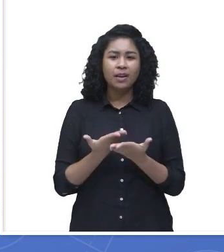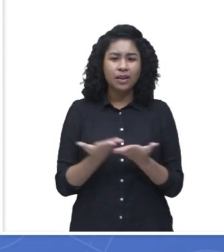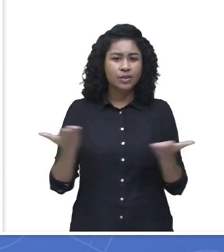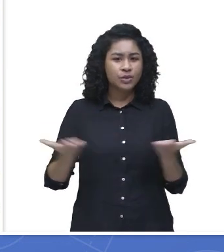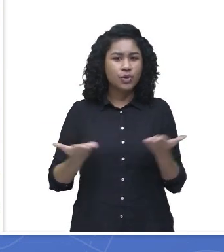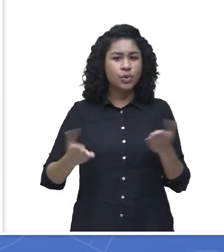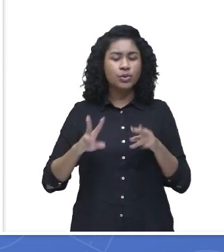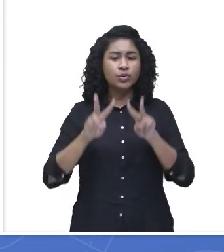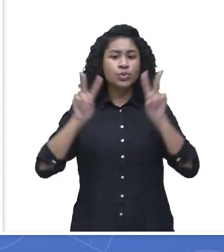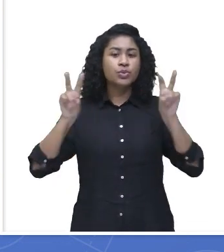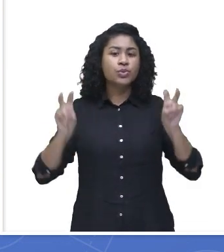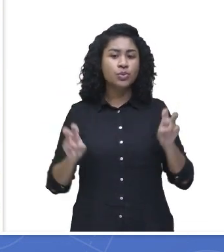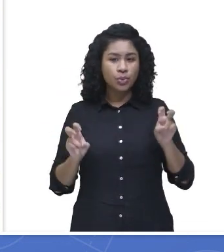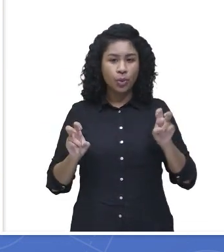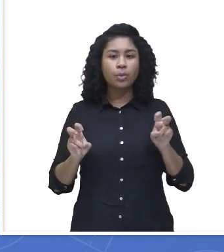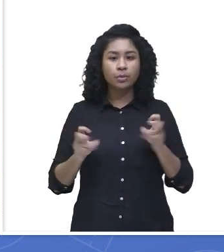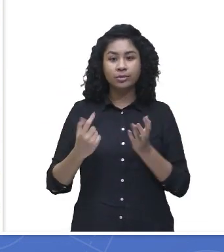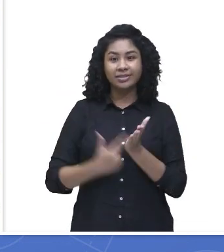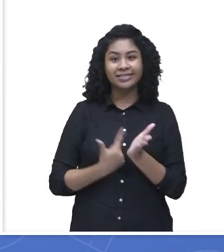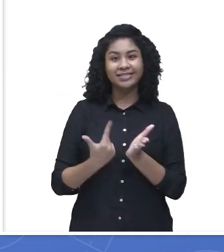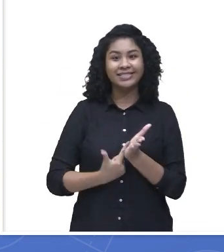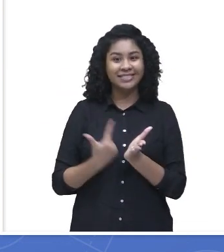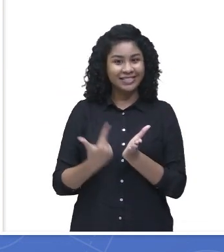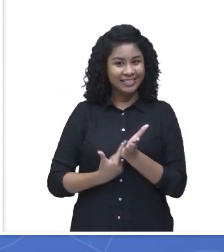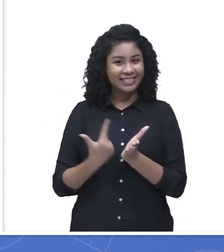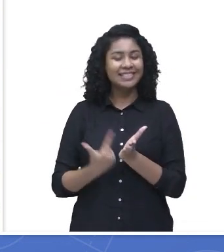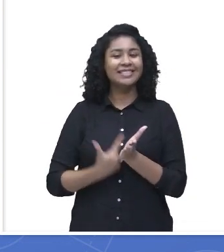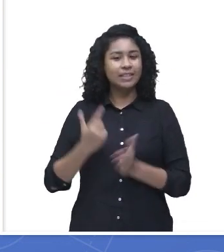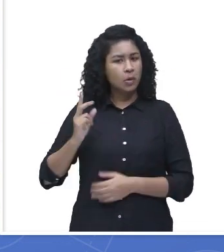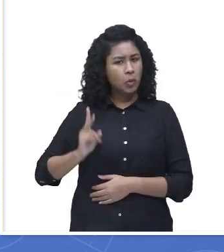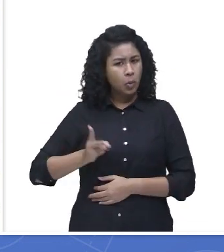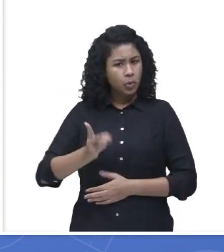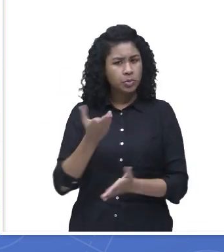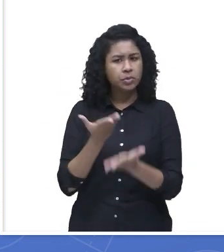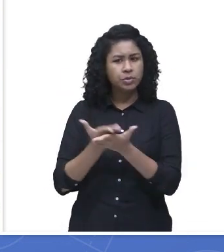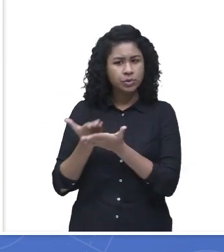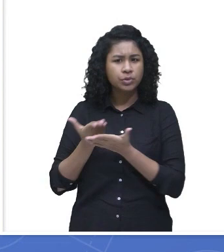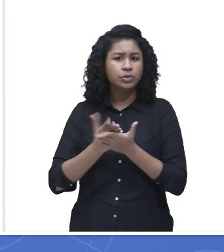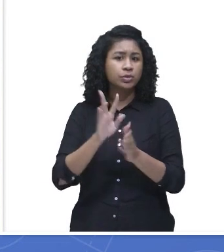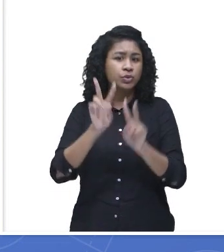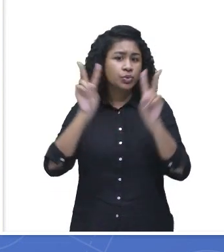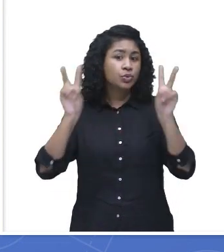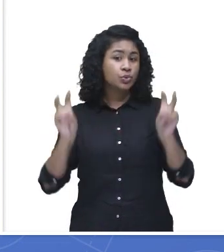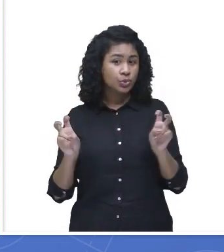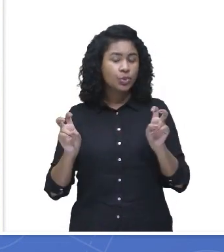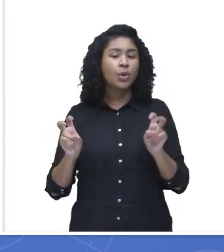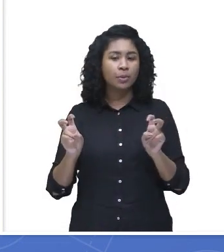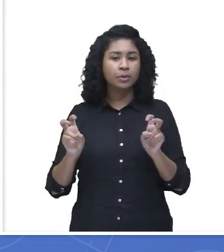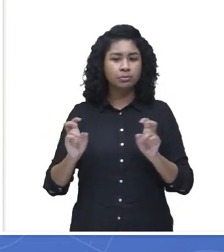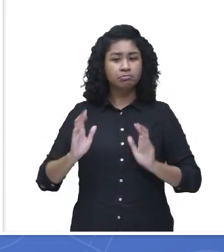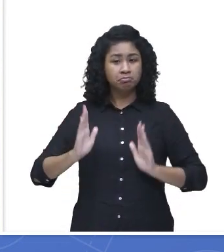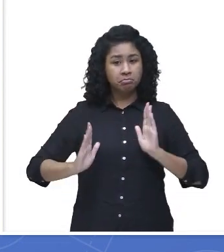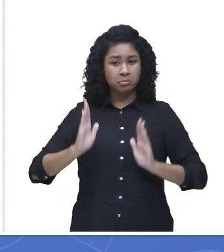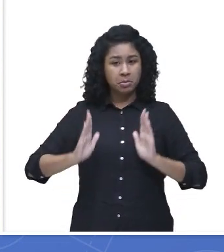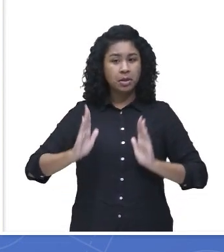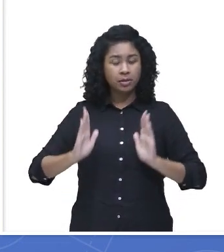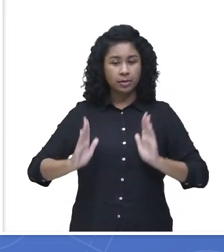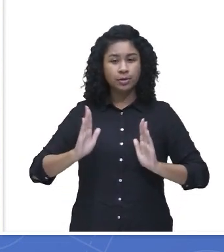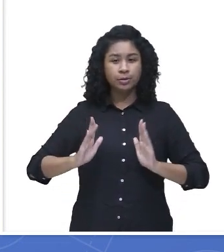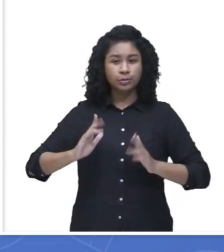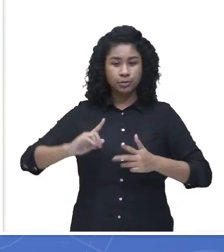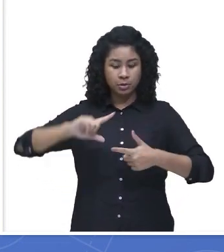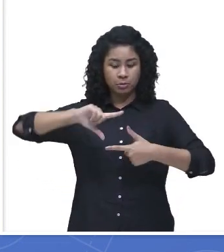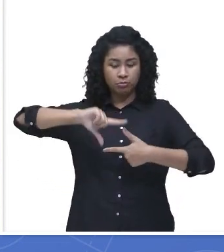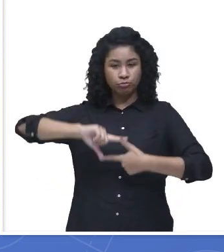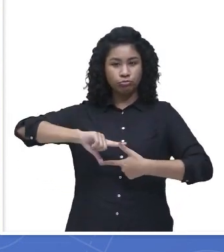sobre literatura, continuando nossos estudos aí sobre o pré-modernismo. Hoje, especificamente, falando